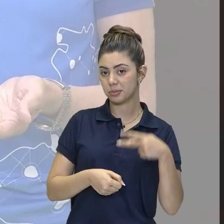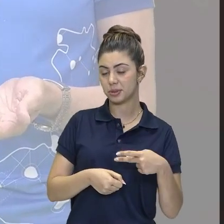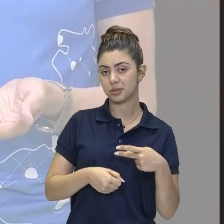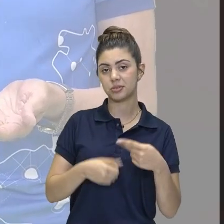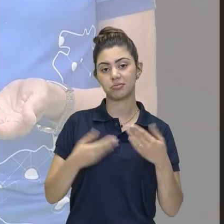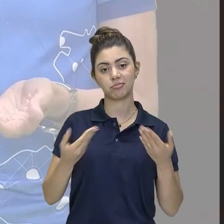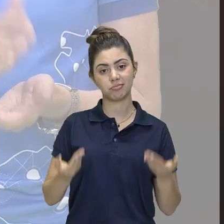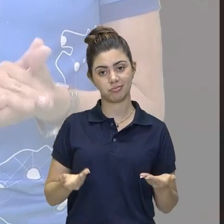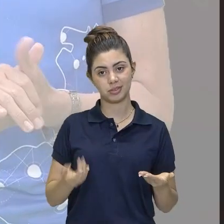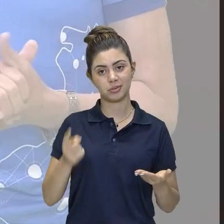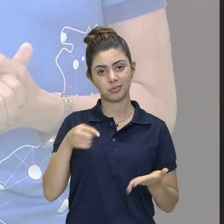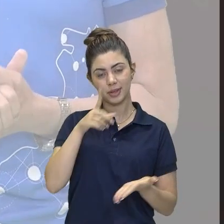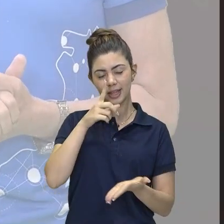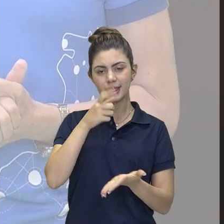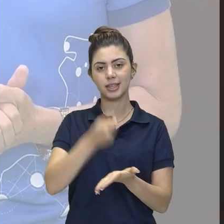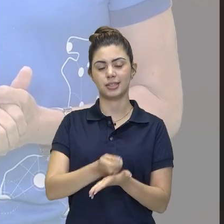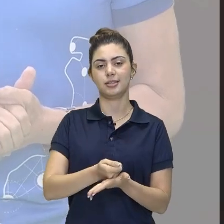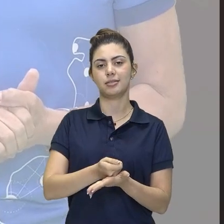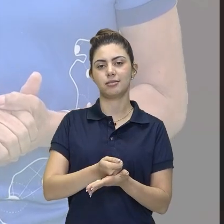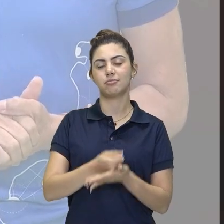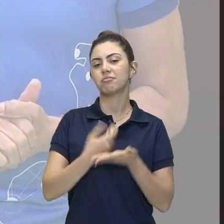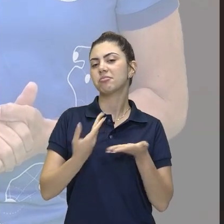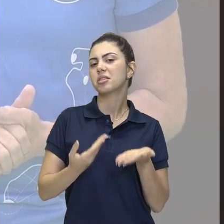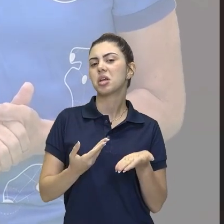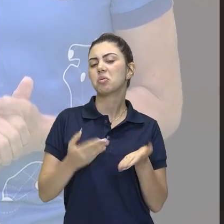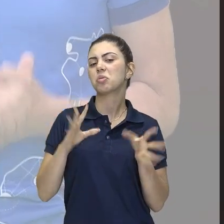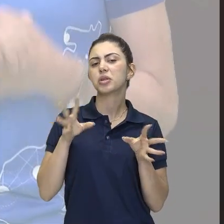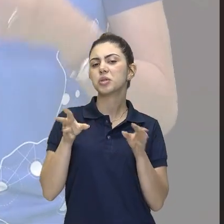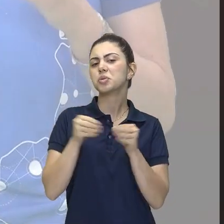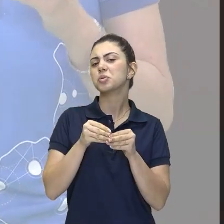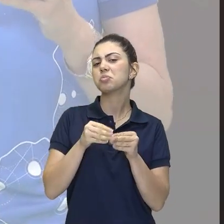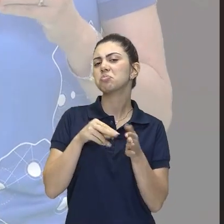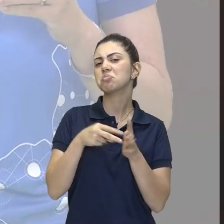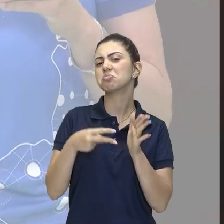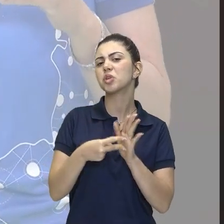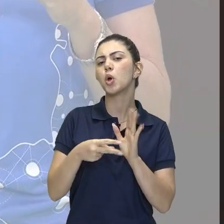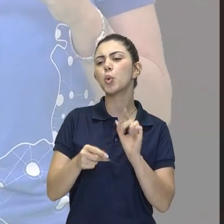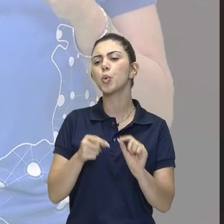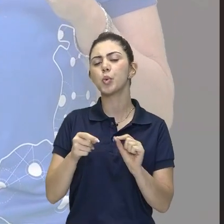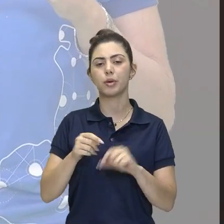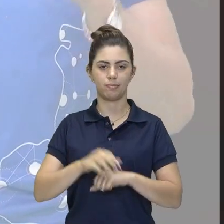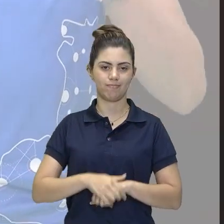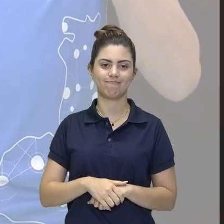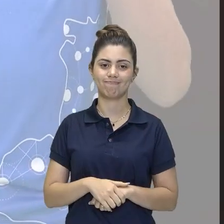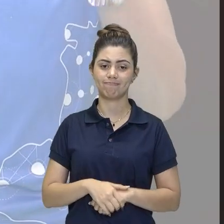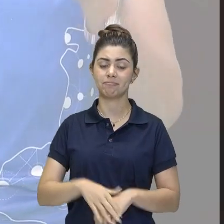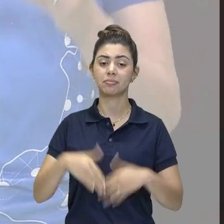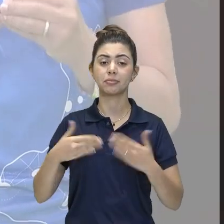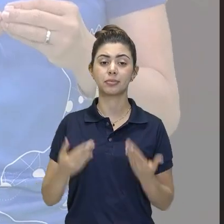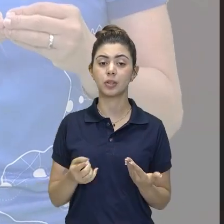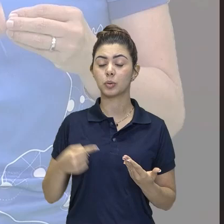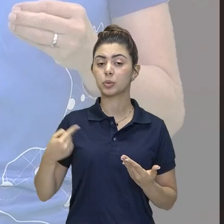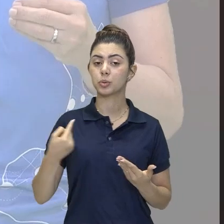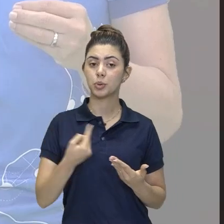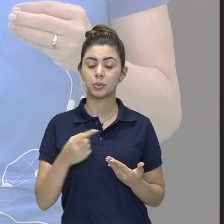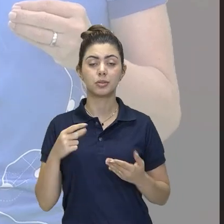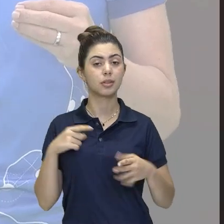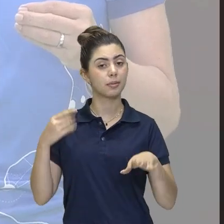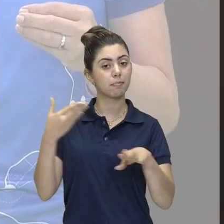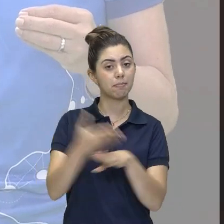a decisão. E significa o quê, gente? Significa que nós estamos